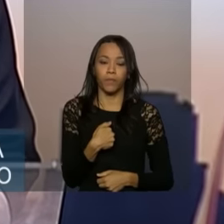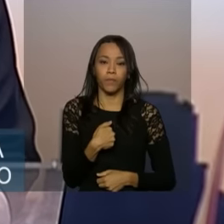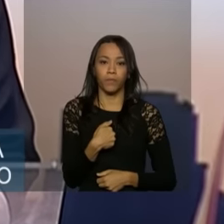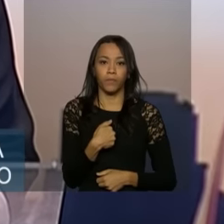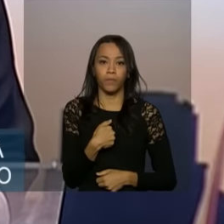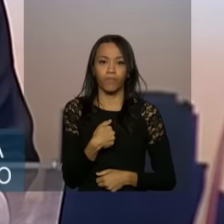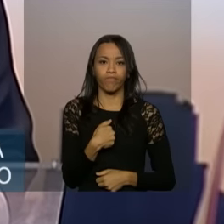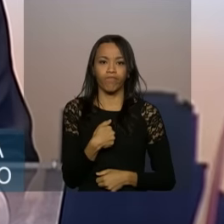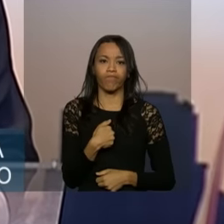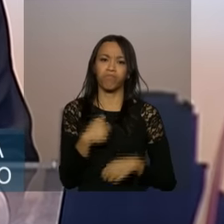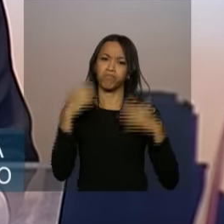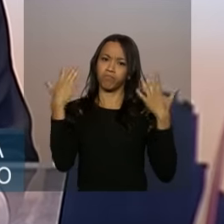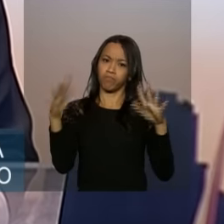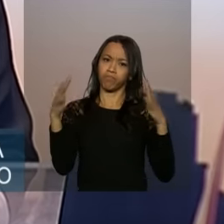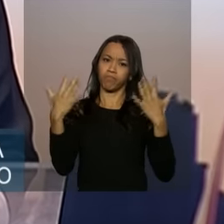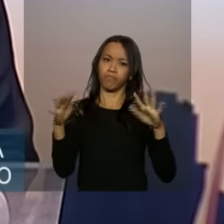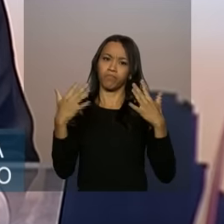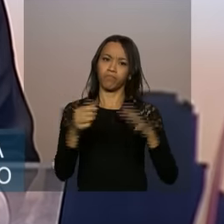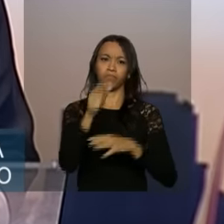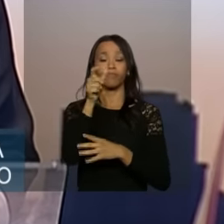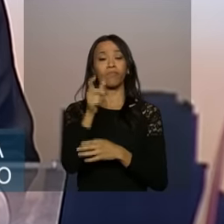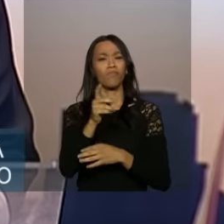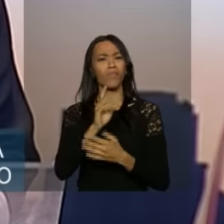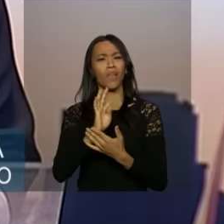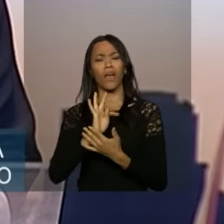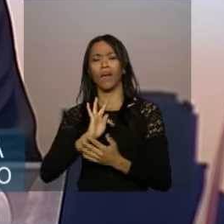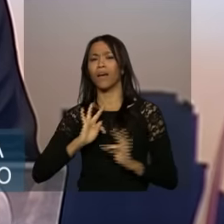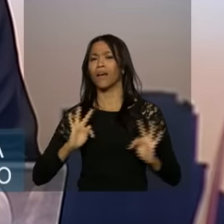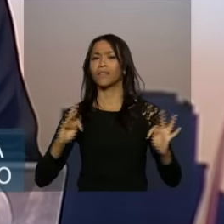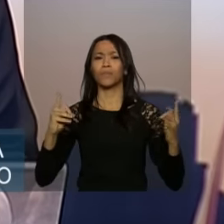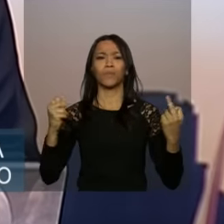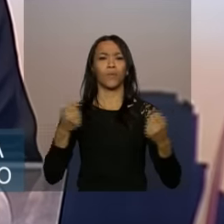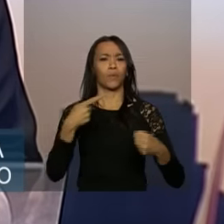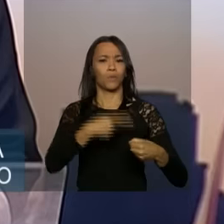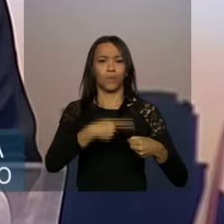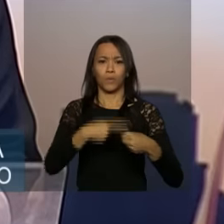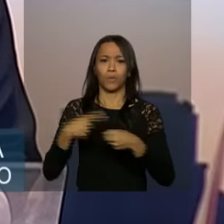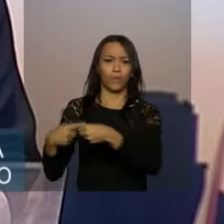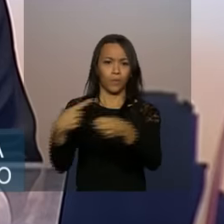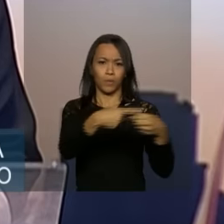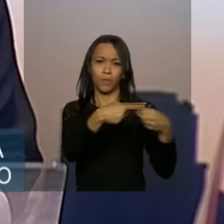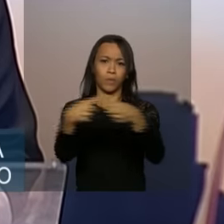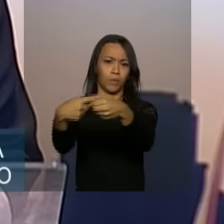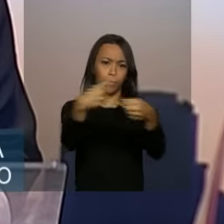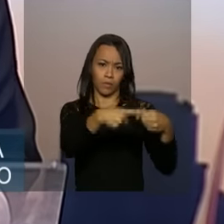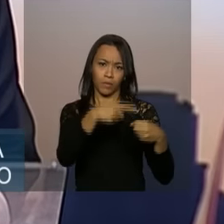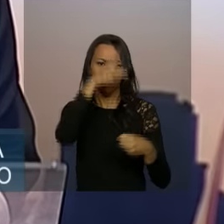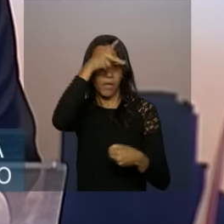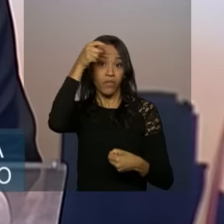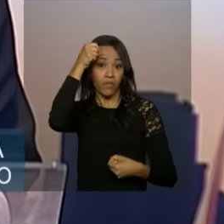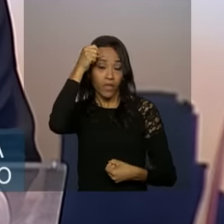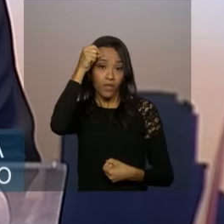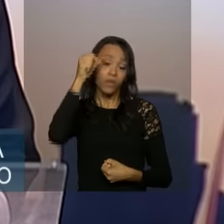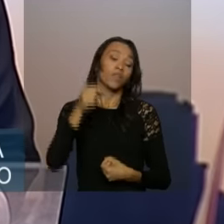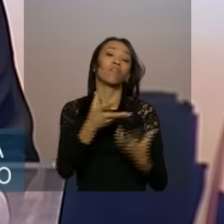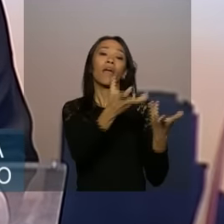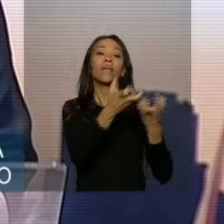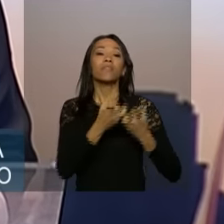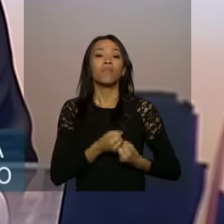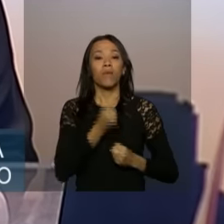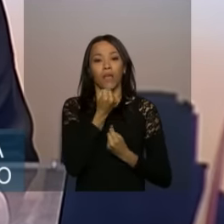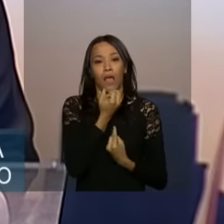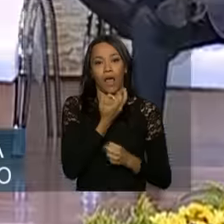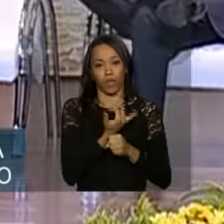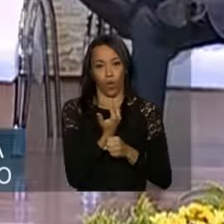faço uma homenagem a todos os prefeitos das cidades que vão receber a tocha, saudando o